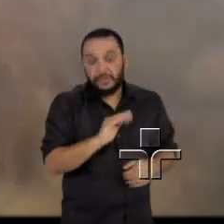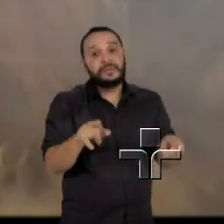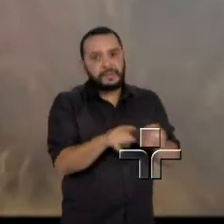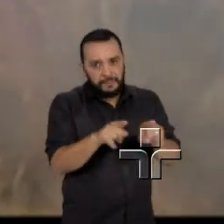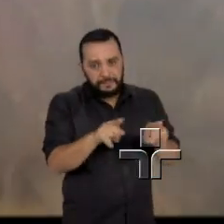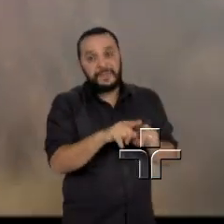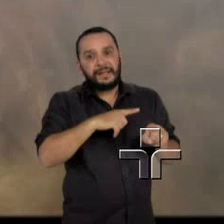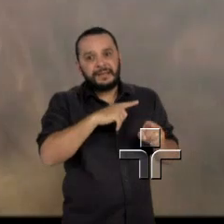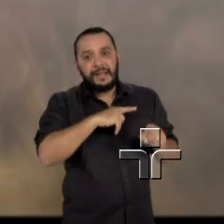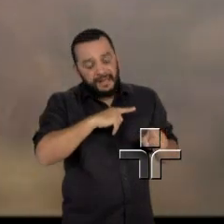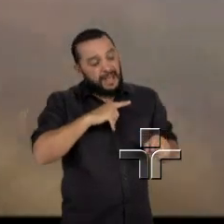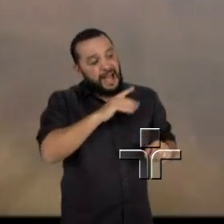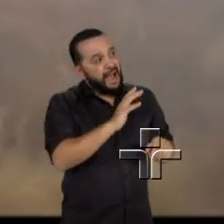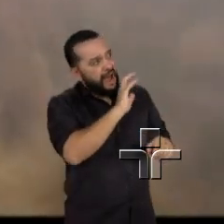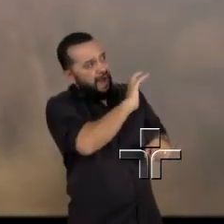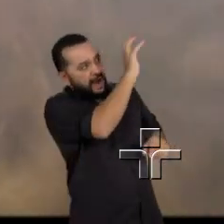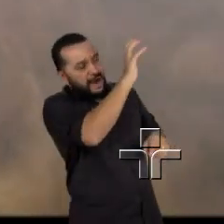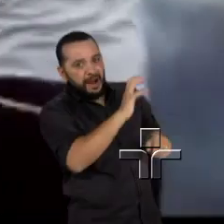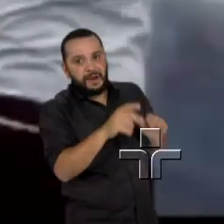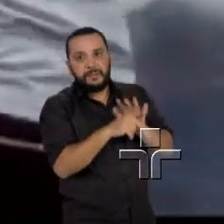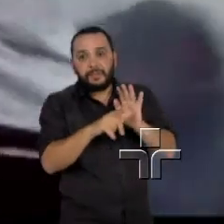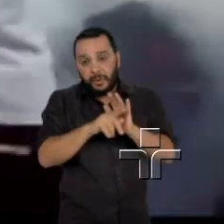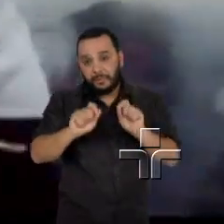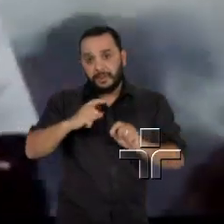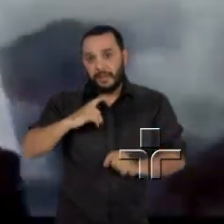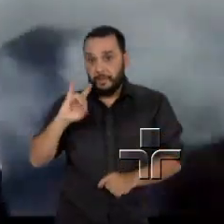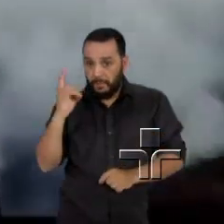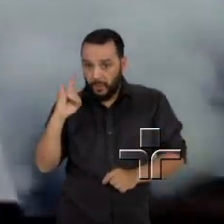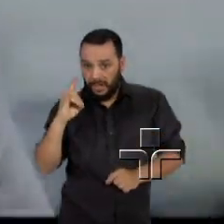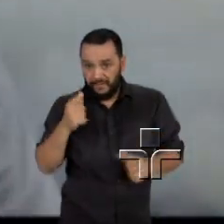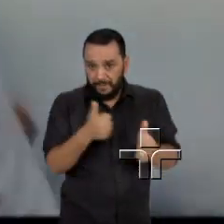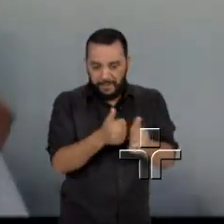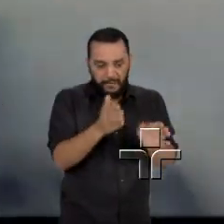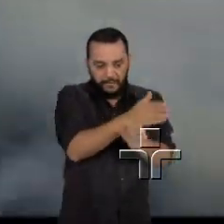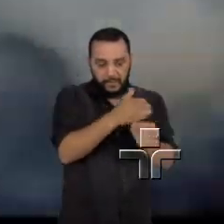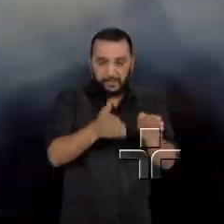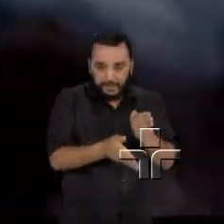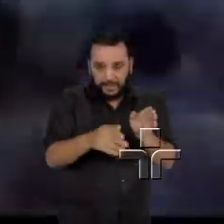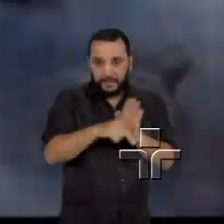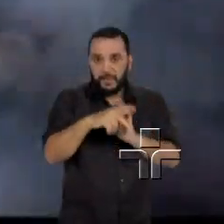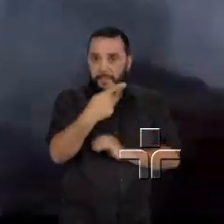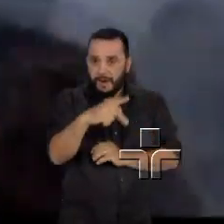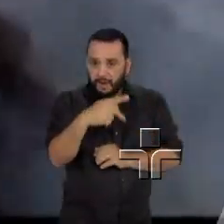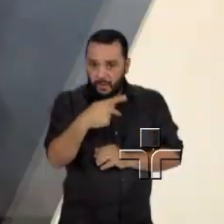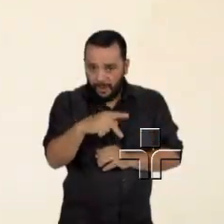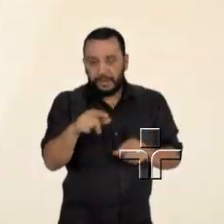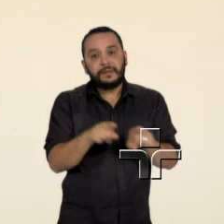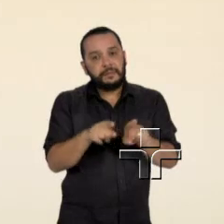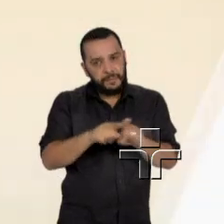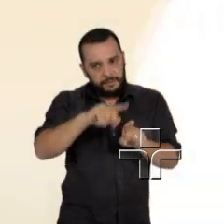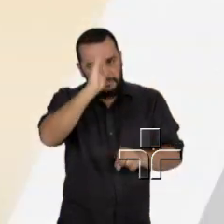10 mil quilômetros quadrados na Bolívia, perto de suas fronteiras com o Paraguai e o Brasil.